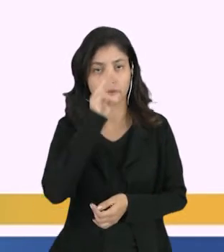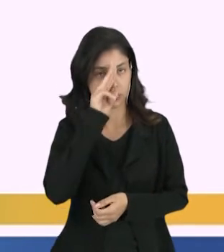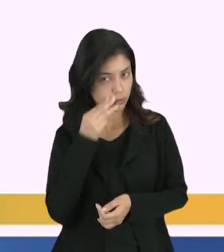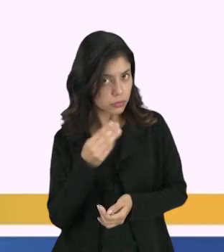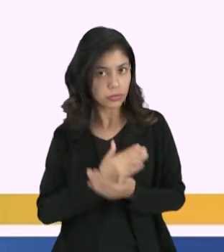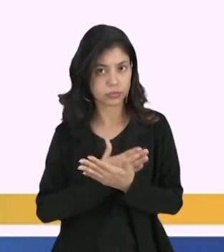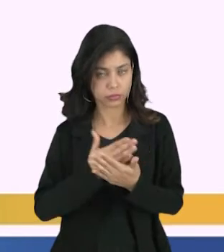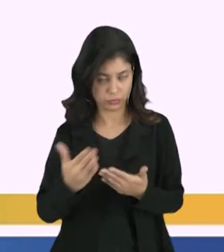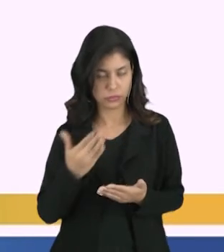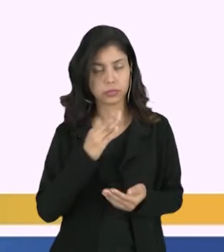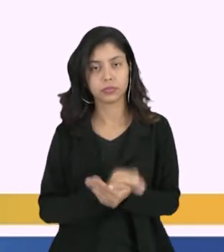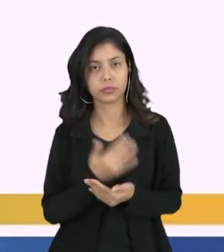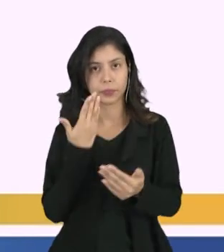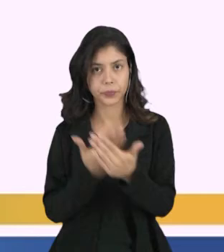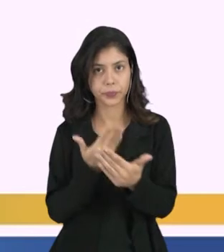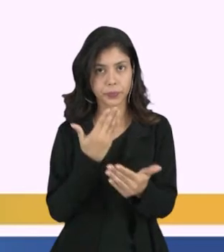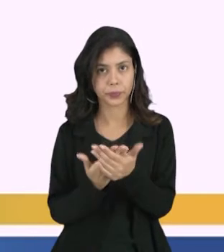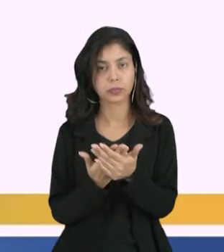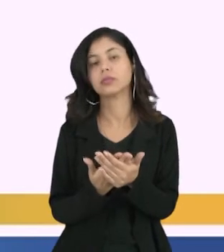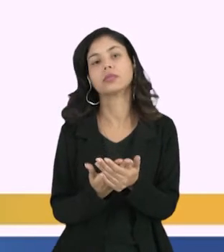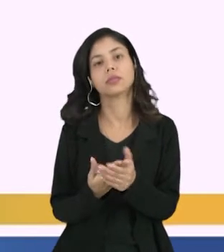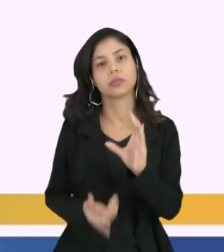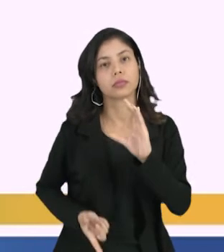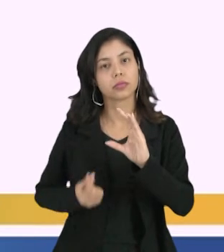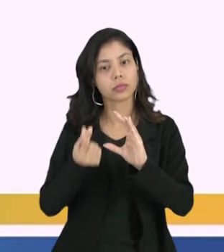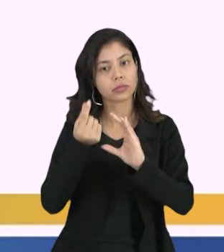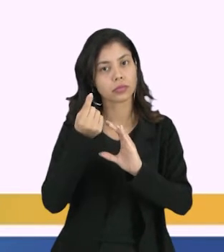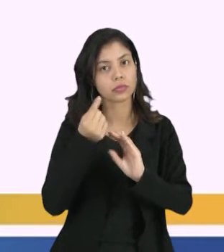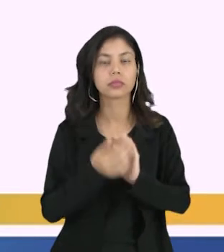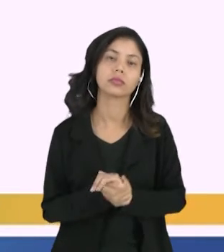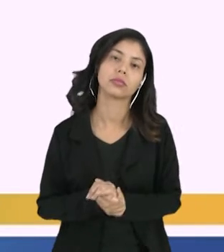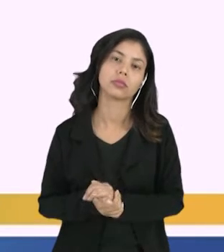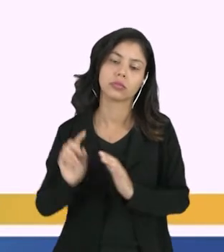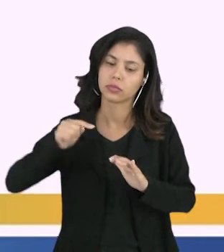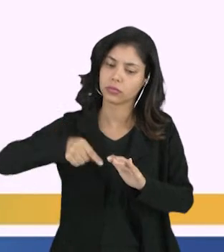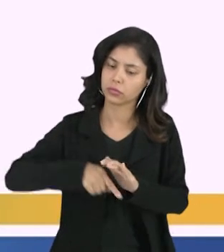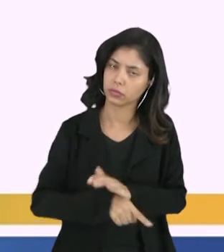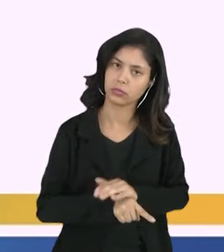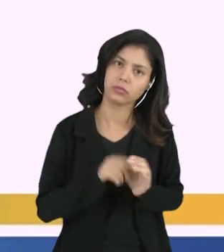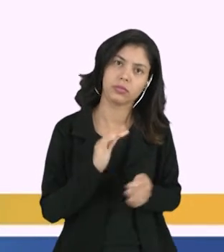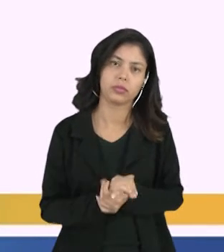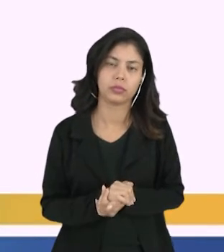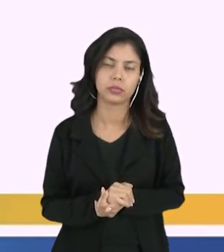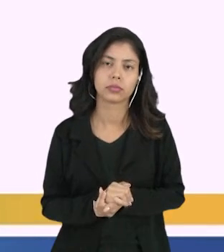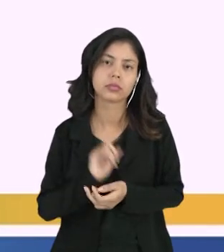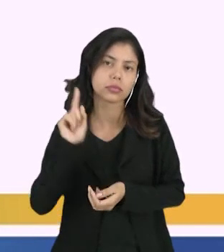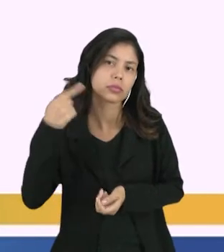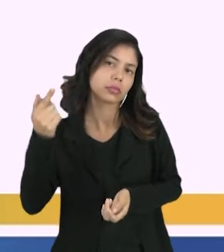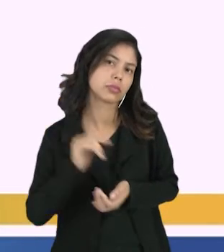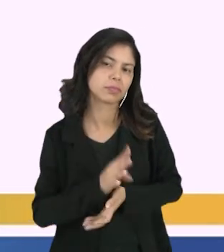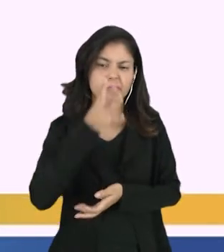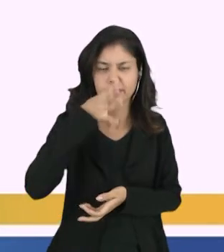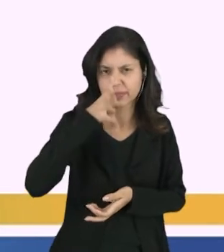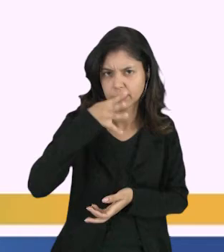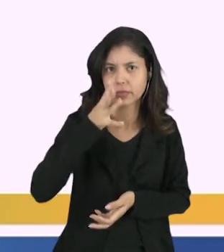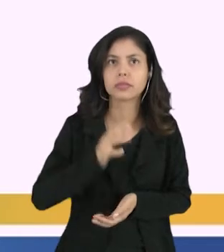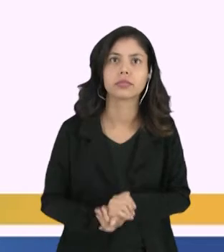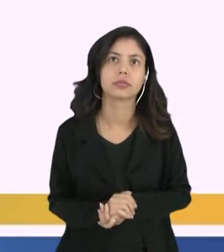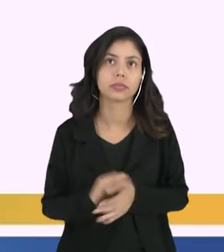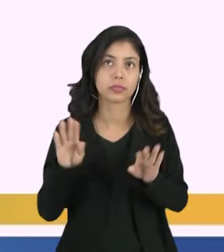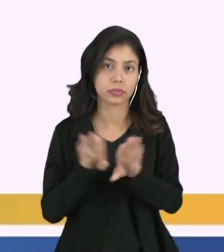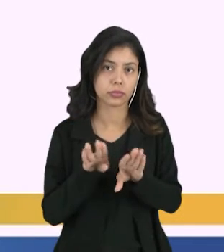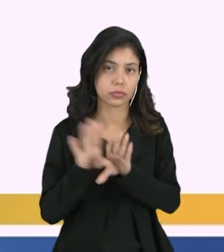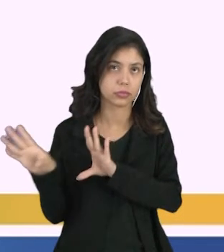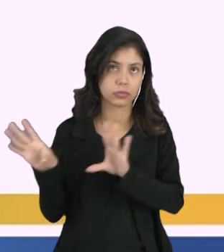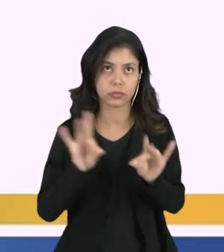ele começa a estudar, então, o capitalismo, né, a fundo, para depois criticá-lo, né, e